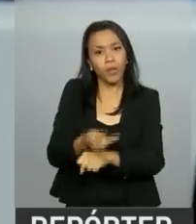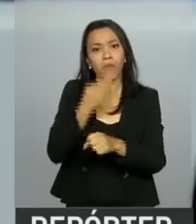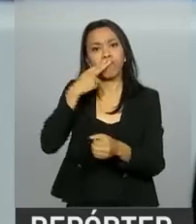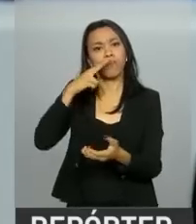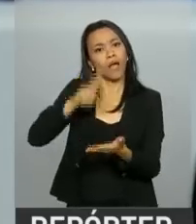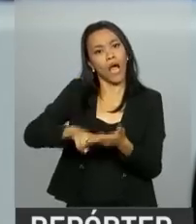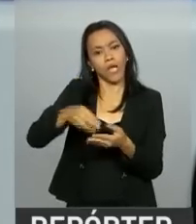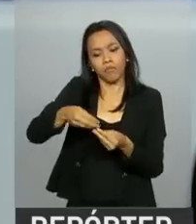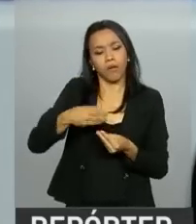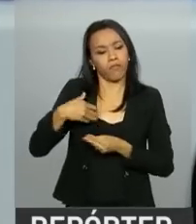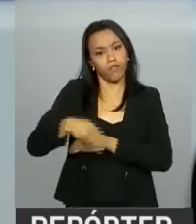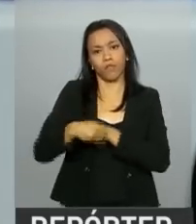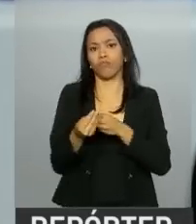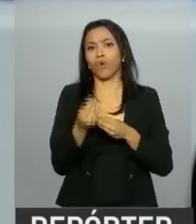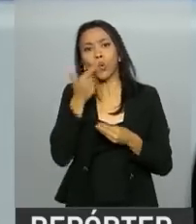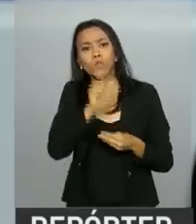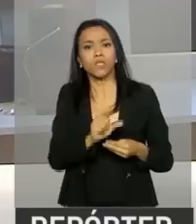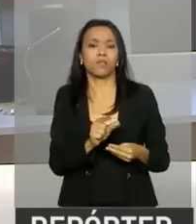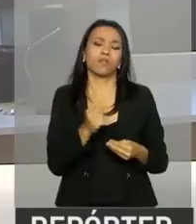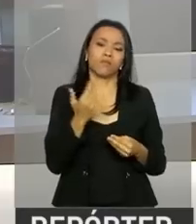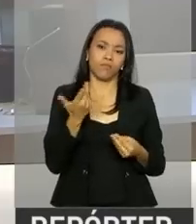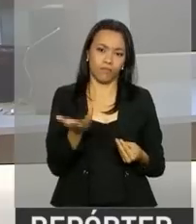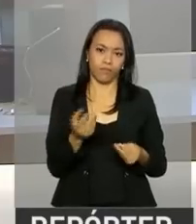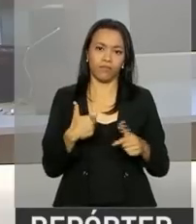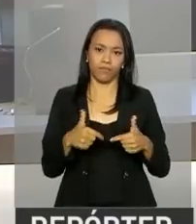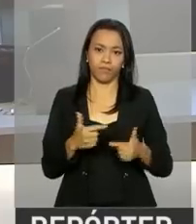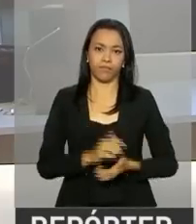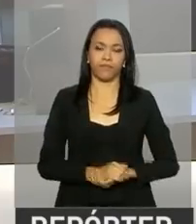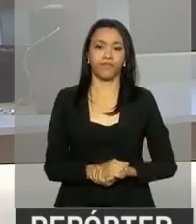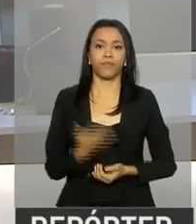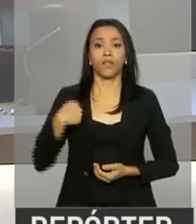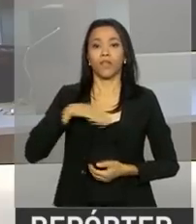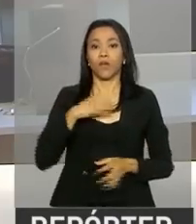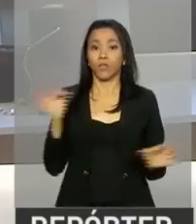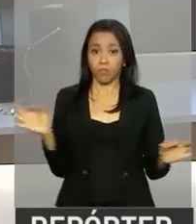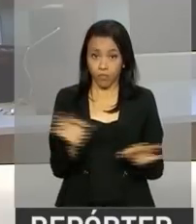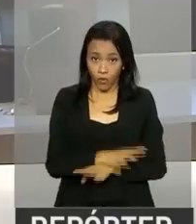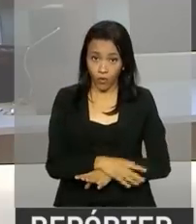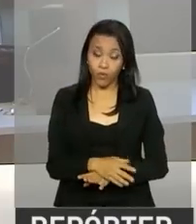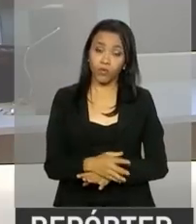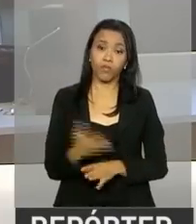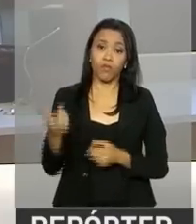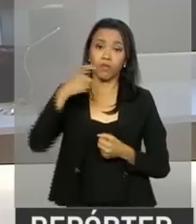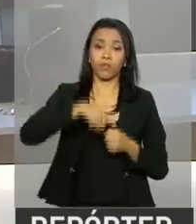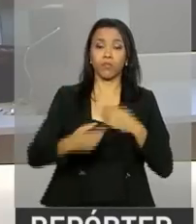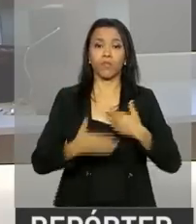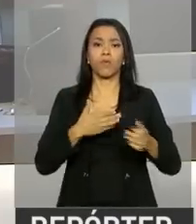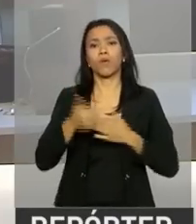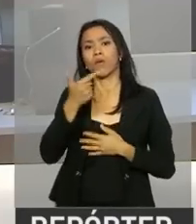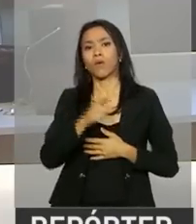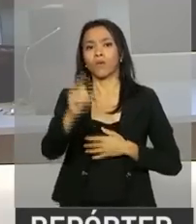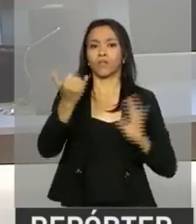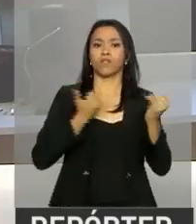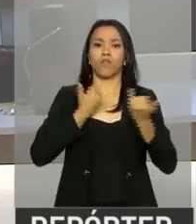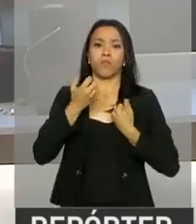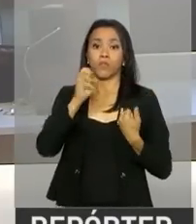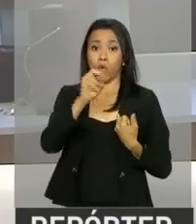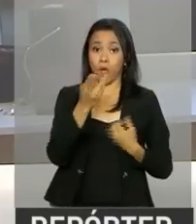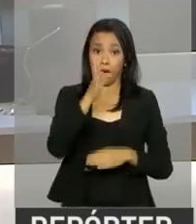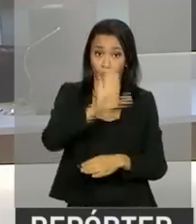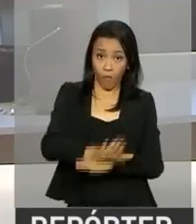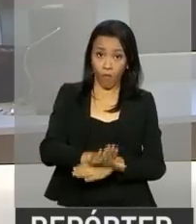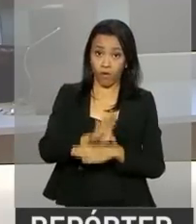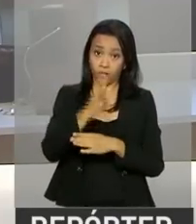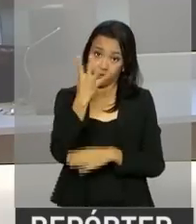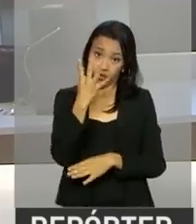ali para ver se eu consigo alguma coisa. Nós ficamos por aqui. Voltamos a qualquer momento com outras informações ou às 16h